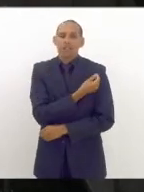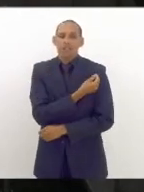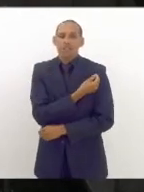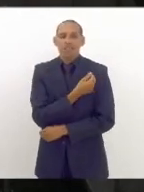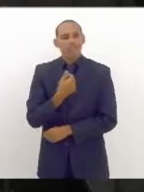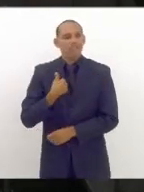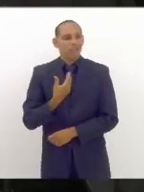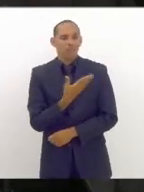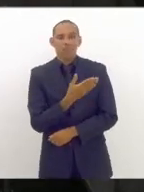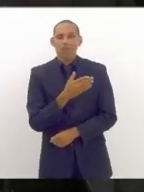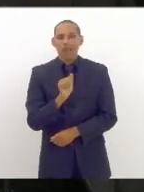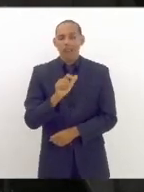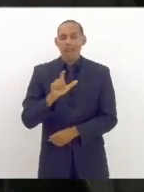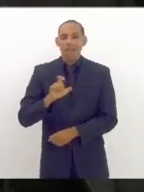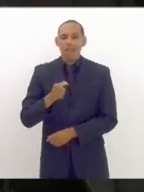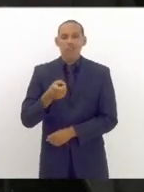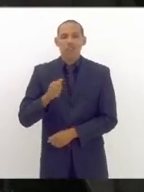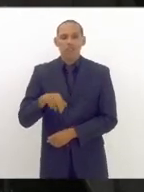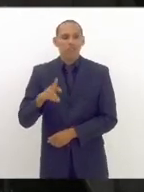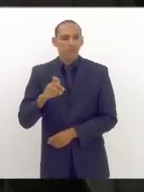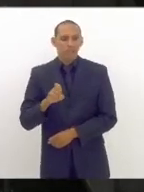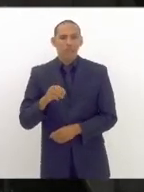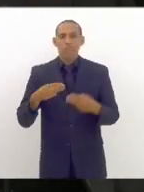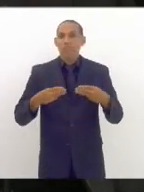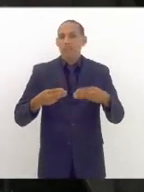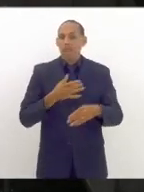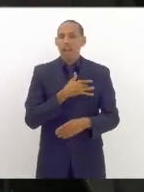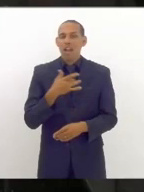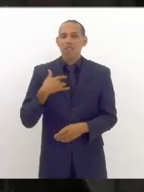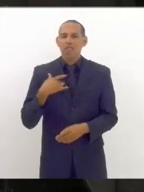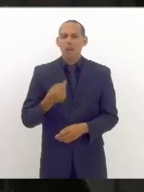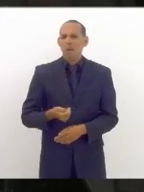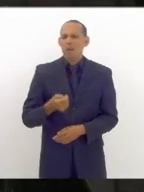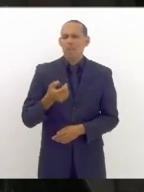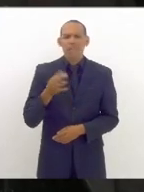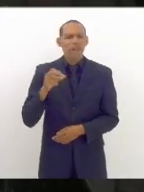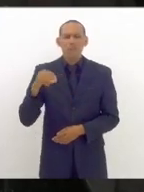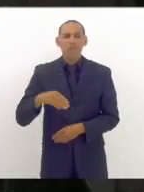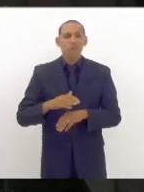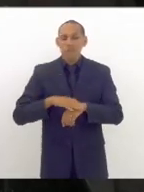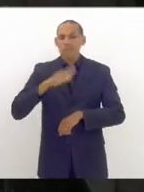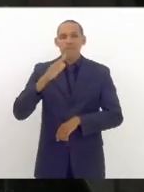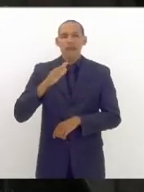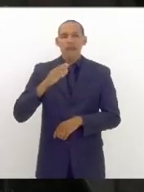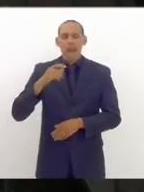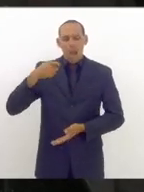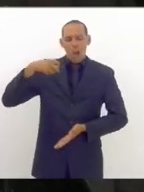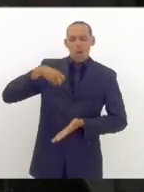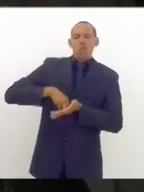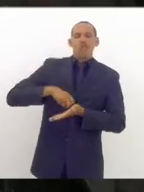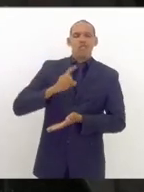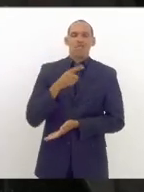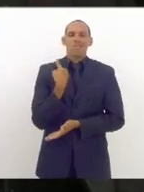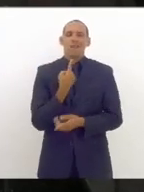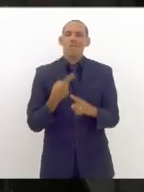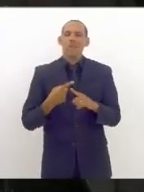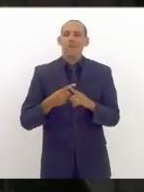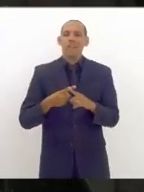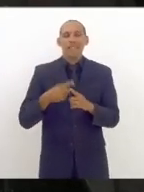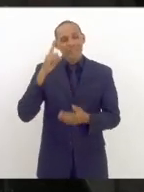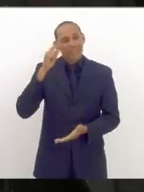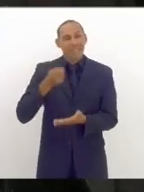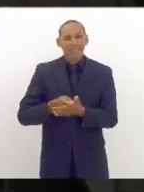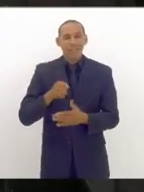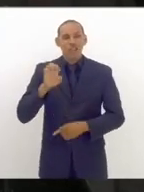Cap sofremos uma reunião no Ministério da Saúde que a gente quase, mais 10 minutos, a gente estava condenado para o resto da vida por decidir vacinar o